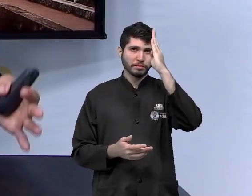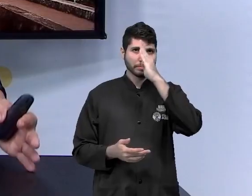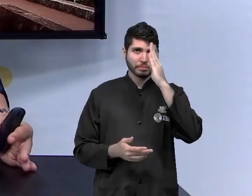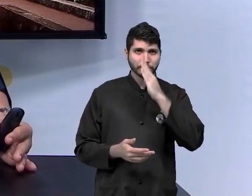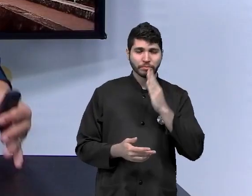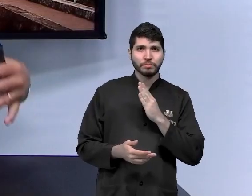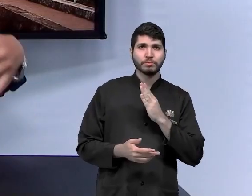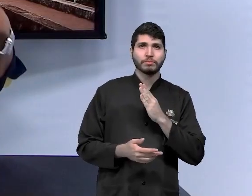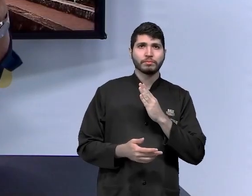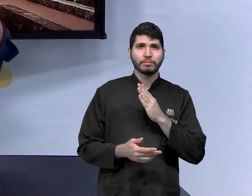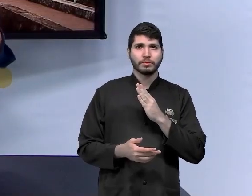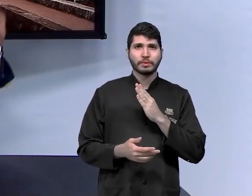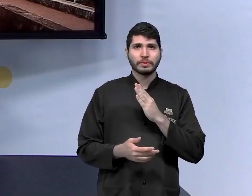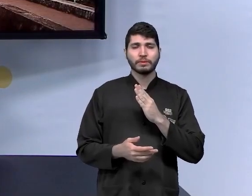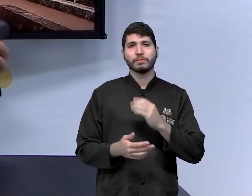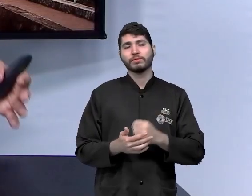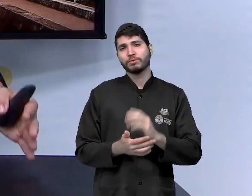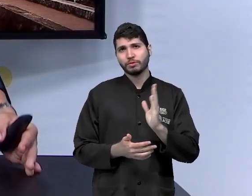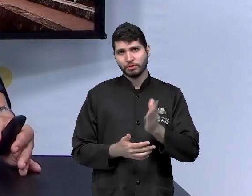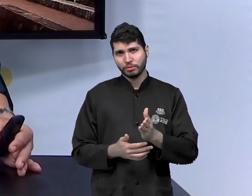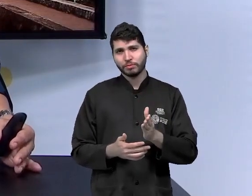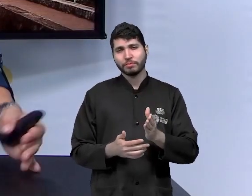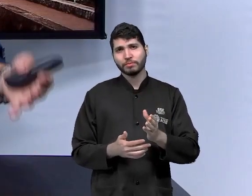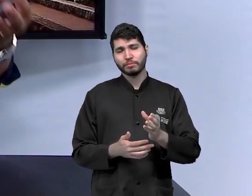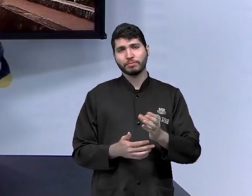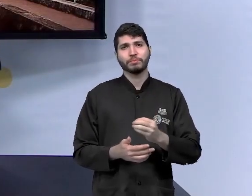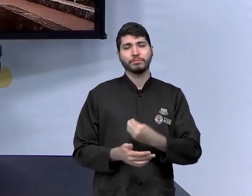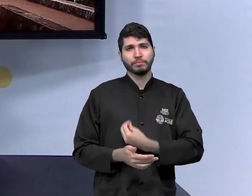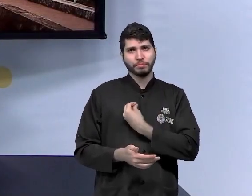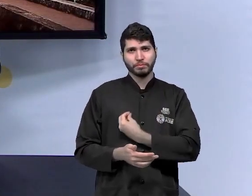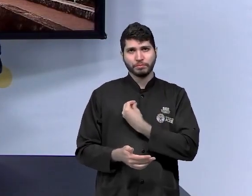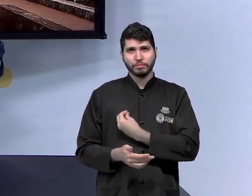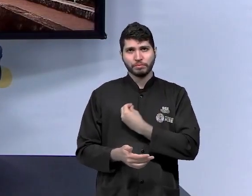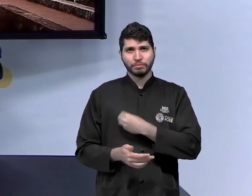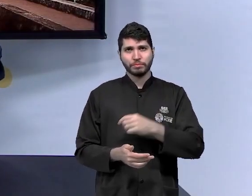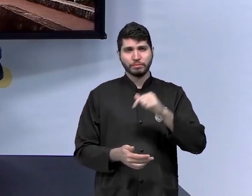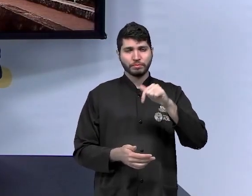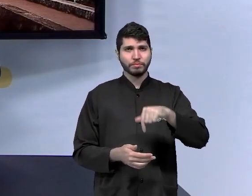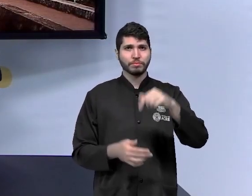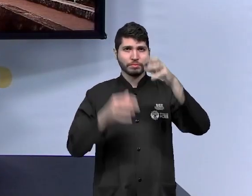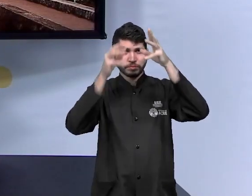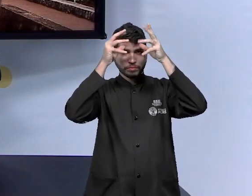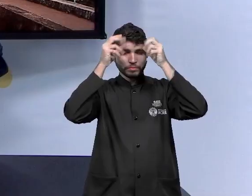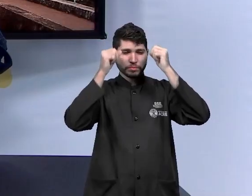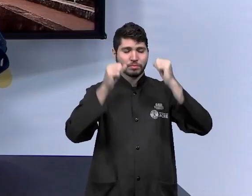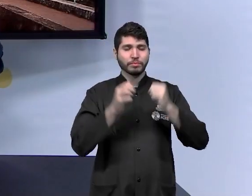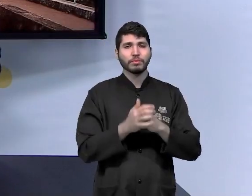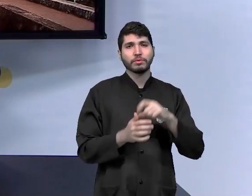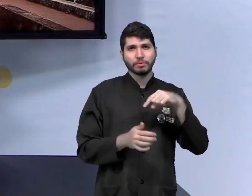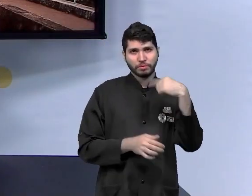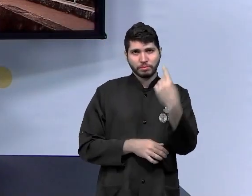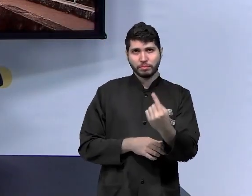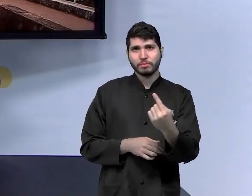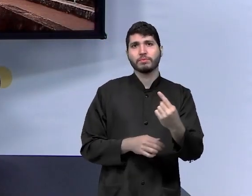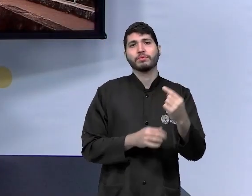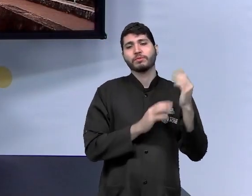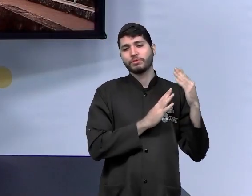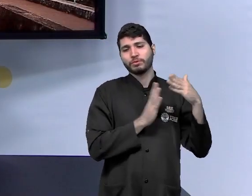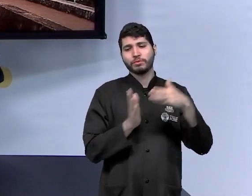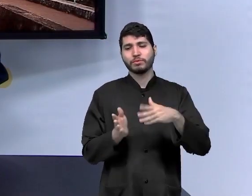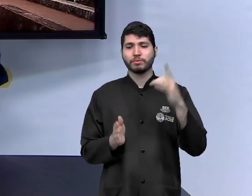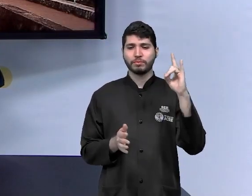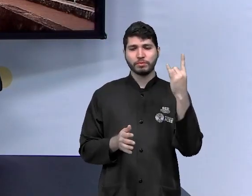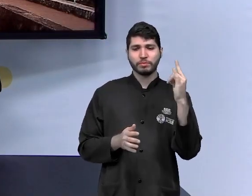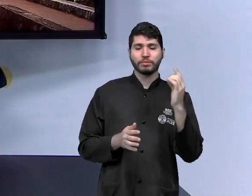nessa região, especialmente os advindos do Nordeste. Então aí começou-se essas trocas, né? Primeiramente, aí começou-se a instalar províncias bolivianas